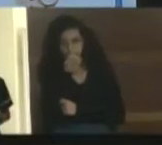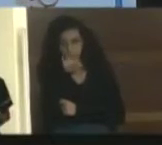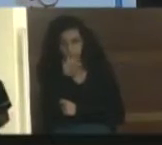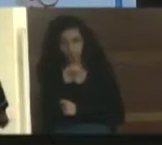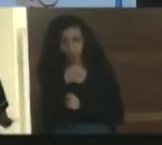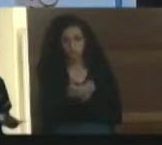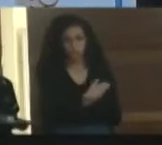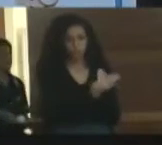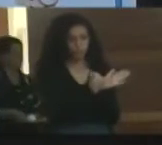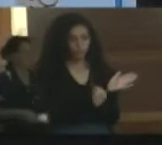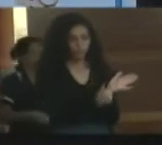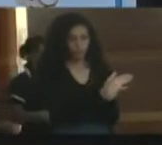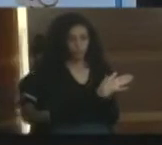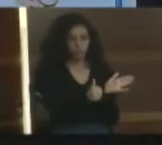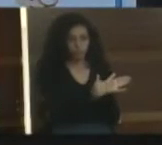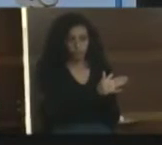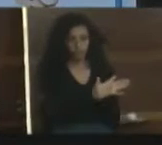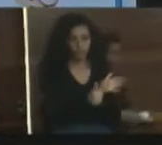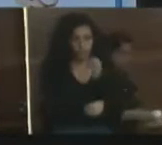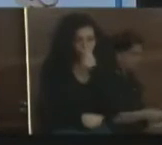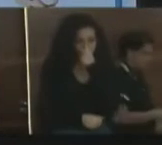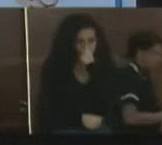a página 11